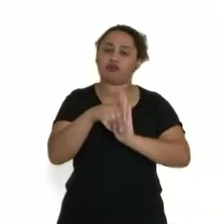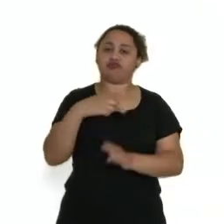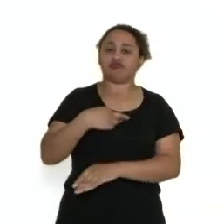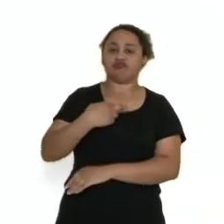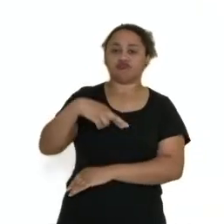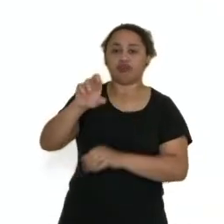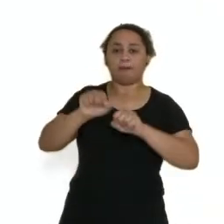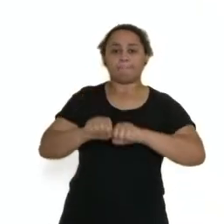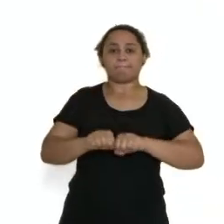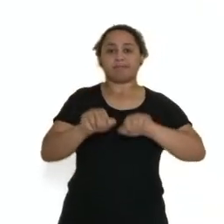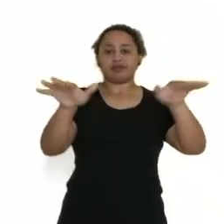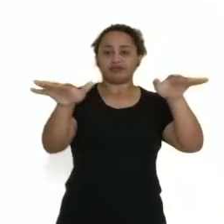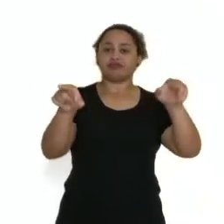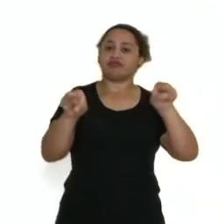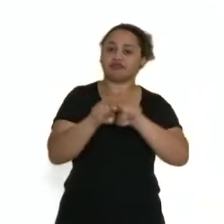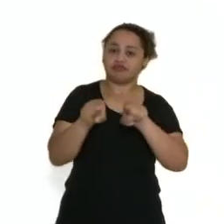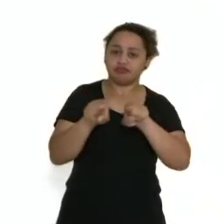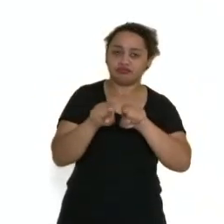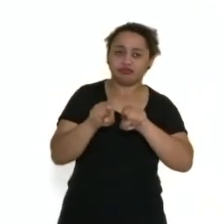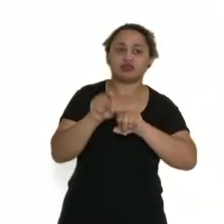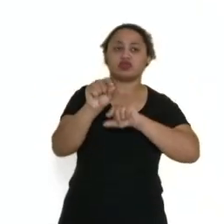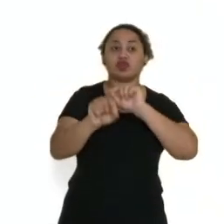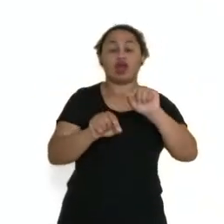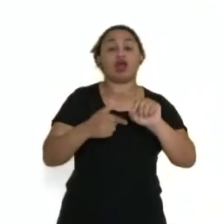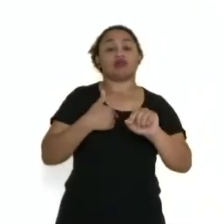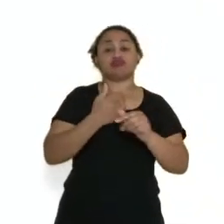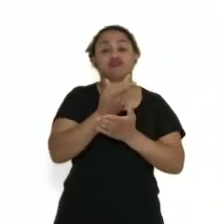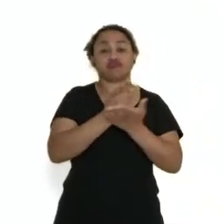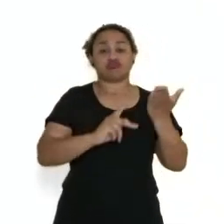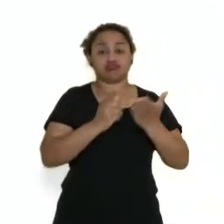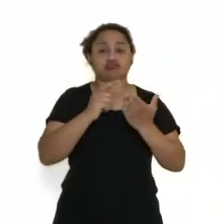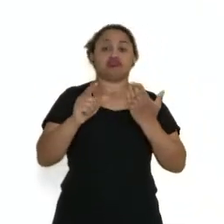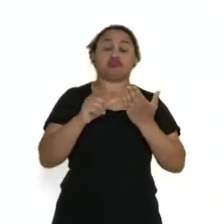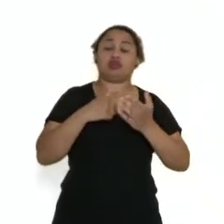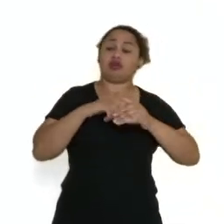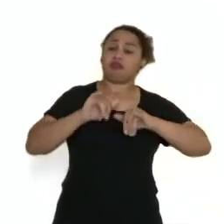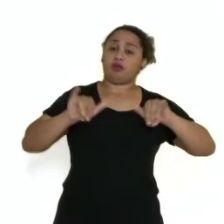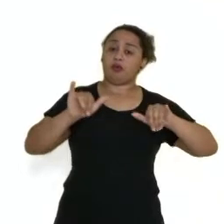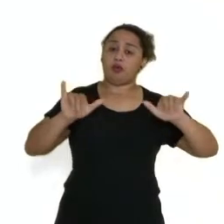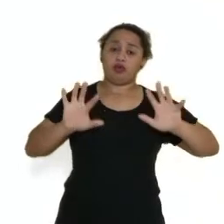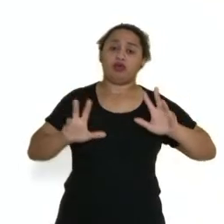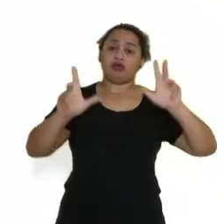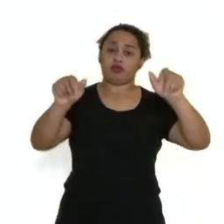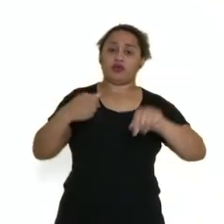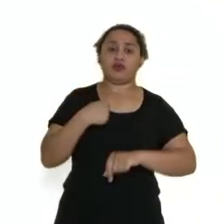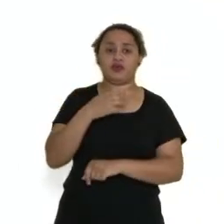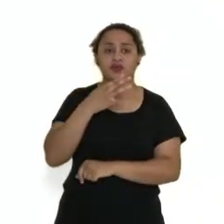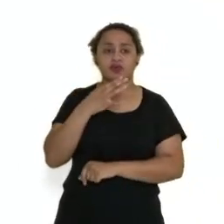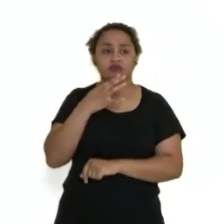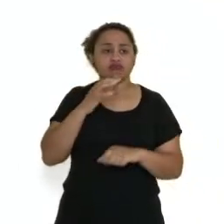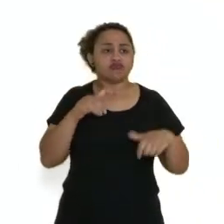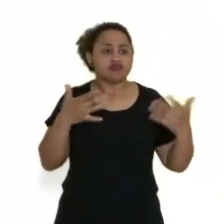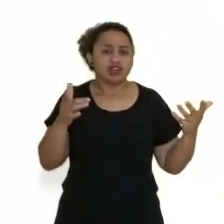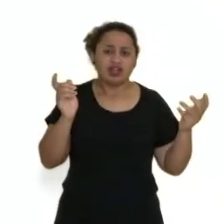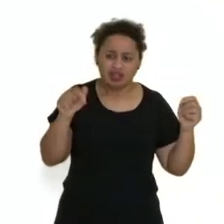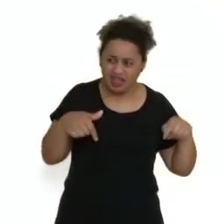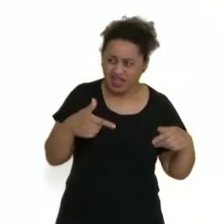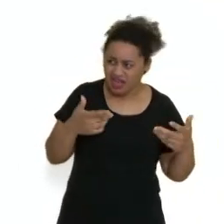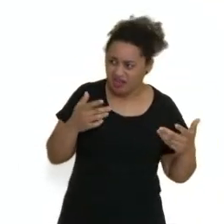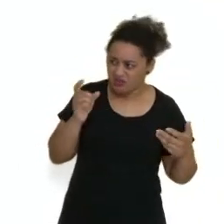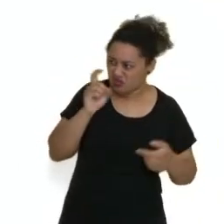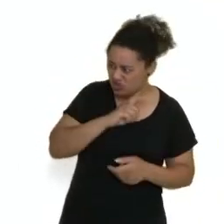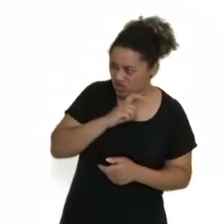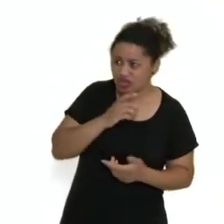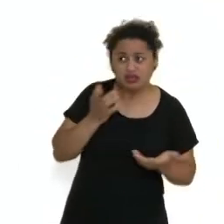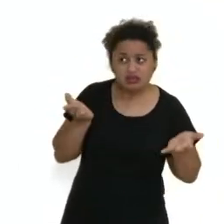são espalhados, as obras dos poetas se tornam conhecidas de todo. Acaso podeis negar essas verdades,